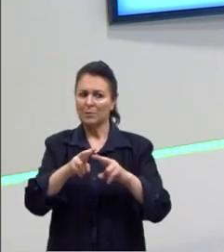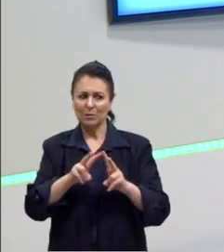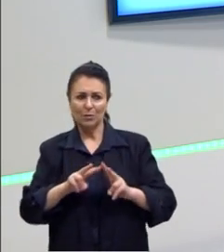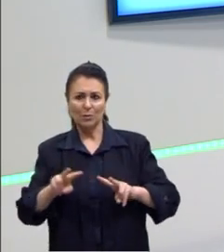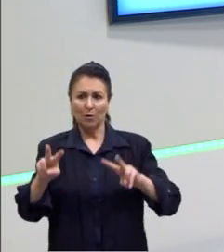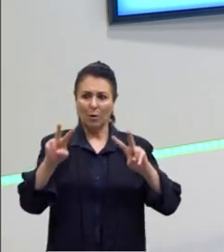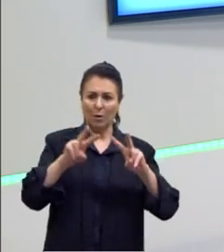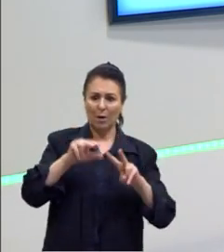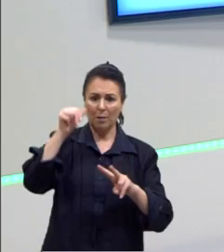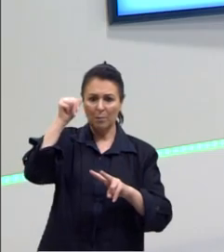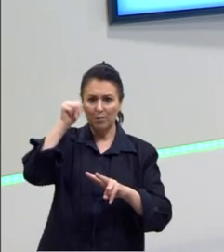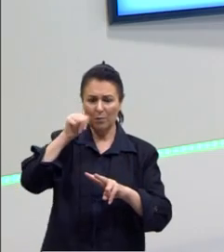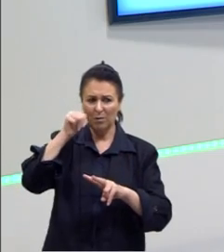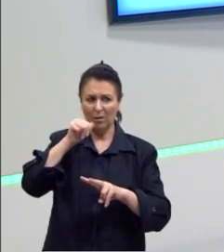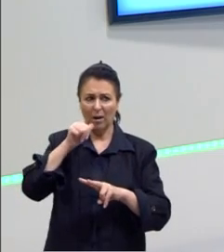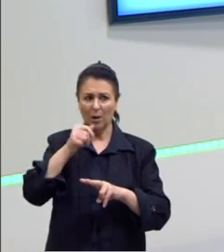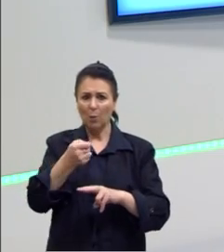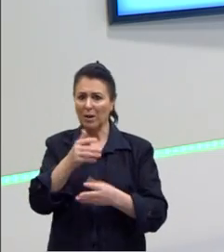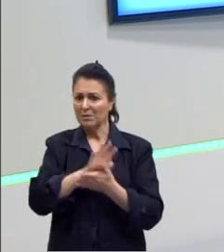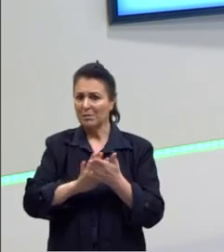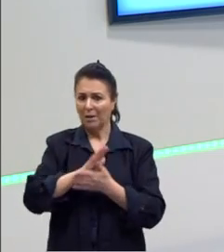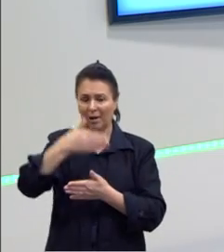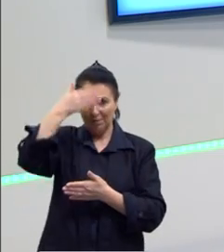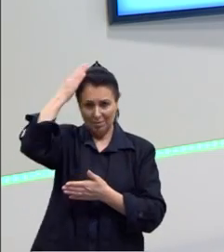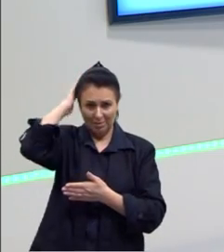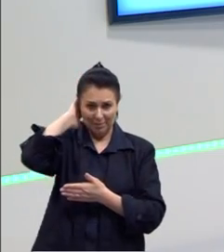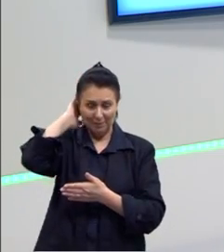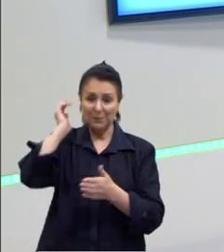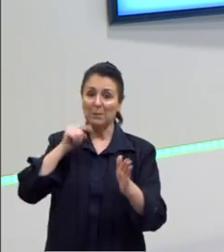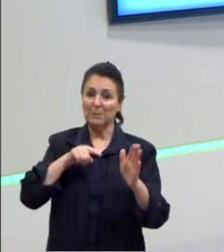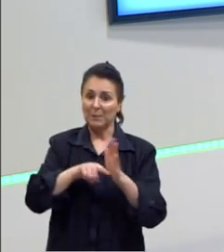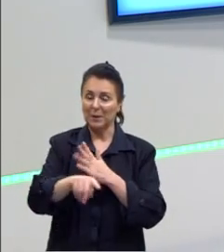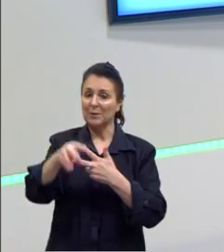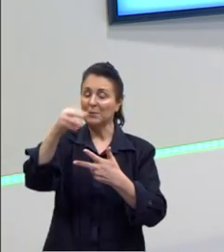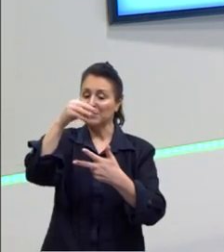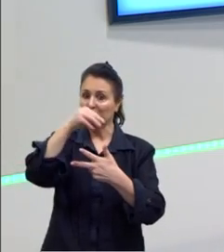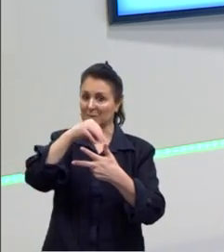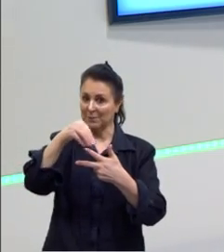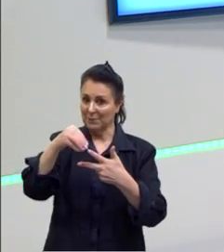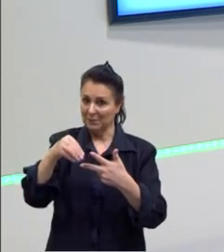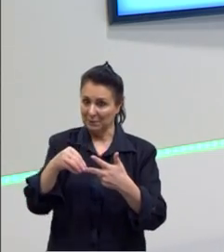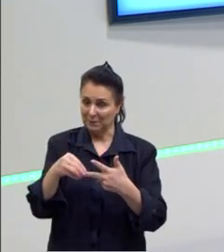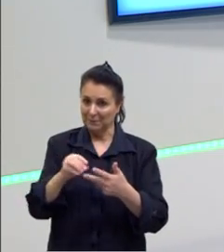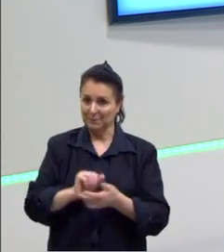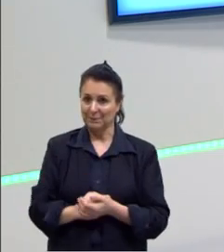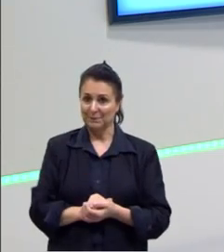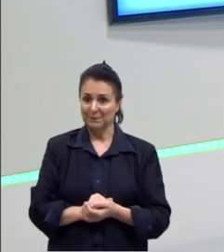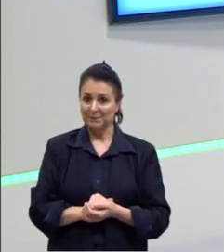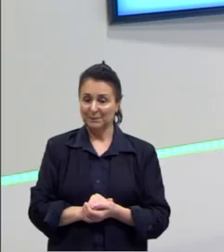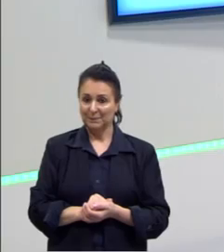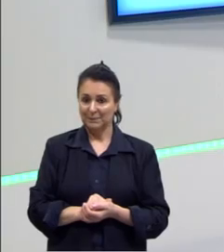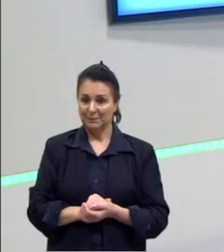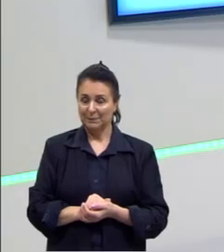nomes a questão do Enem para ver se ficou gravar Dinho e essa parte